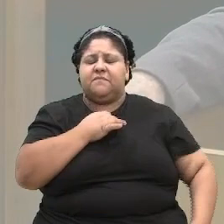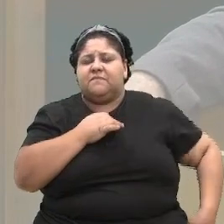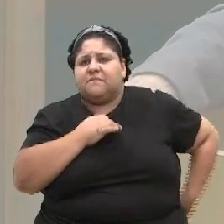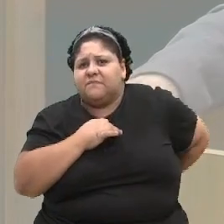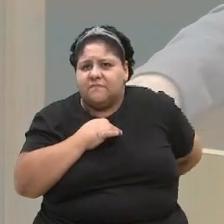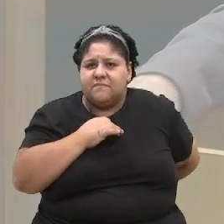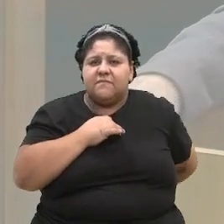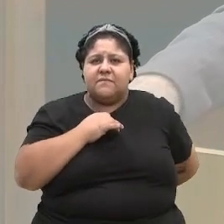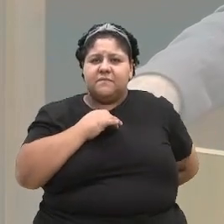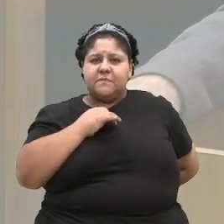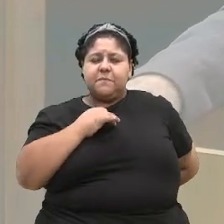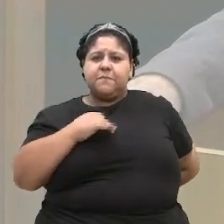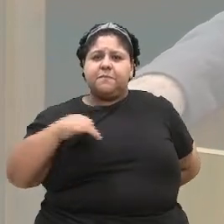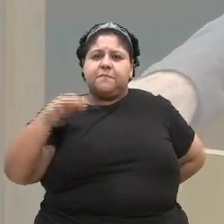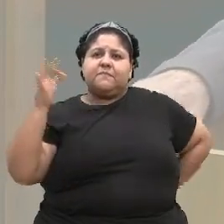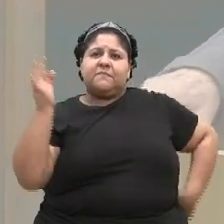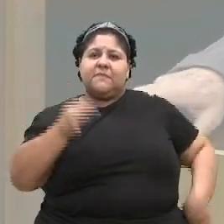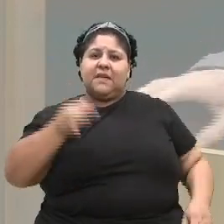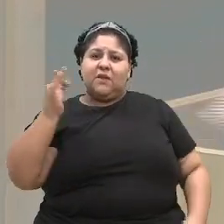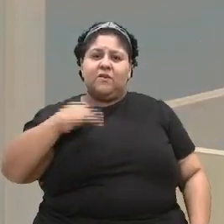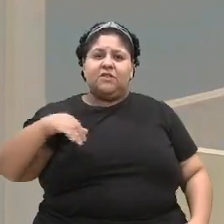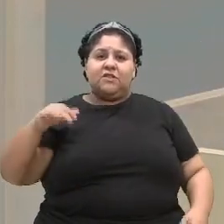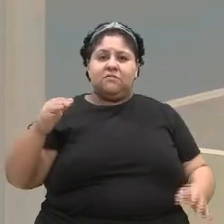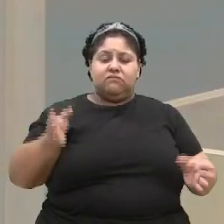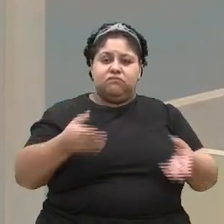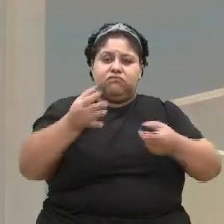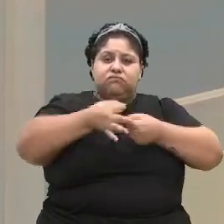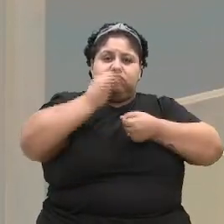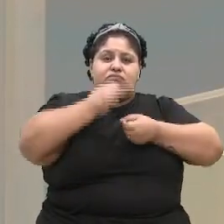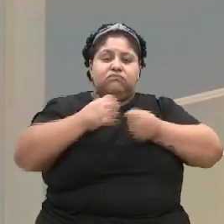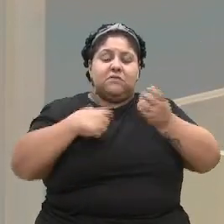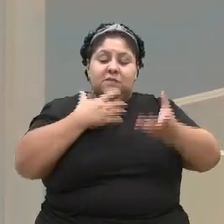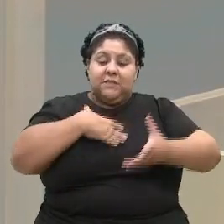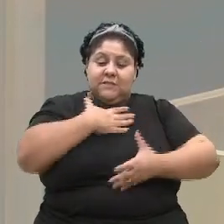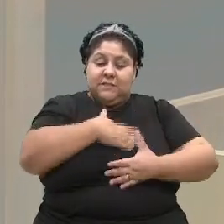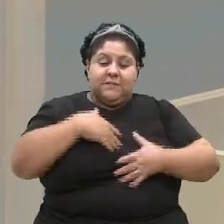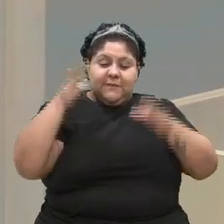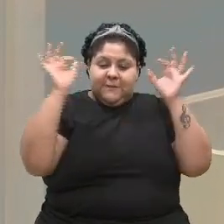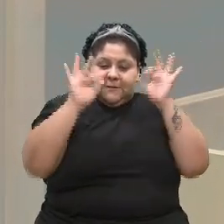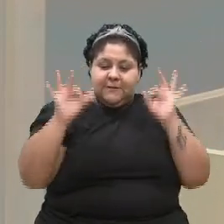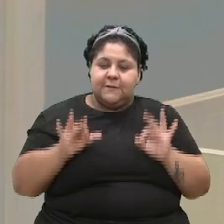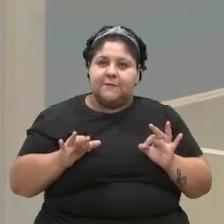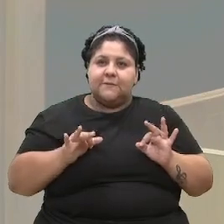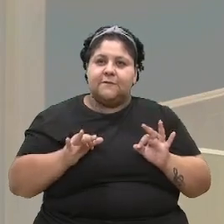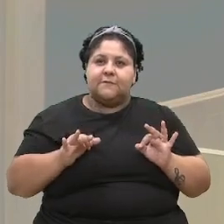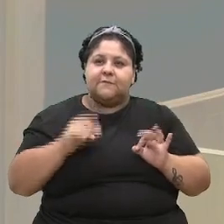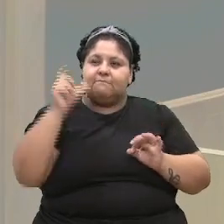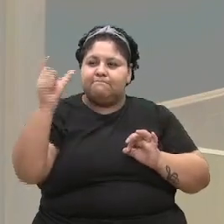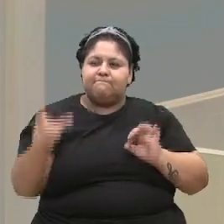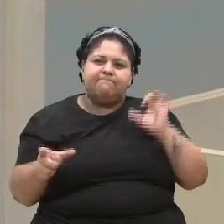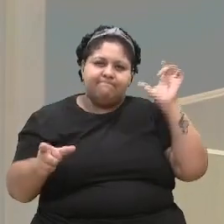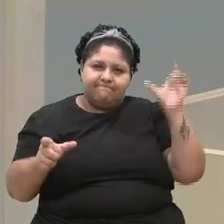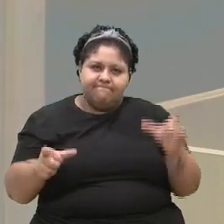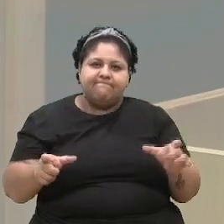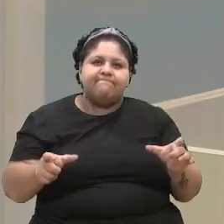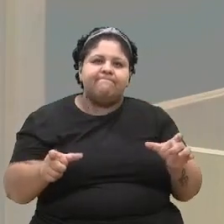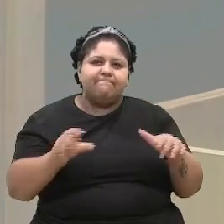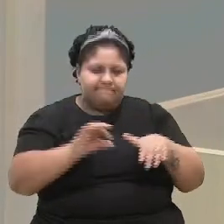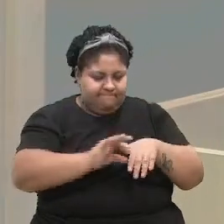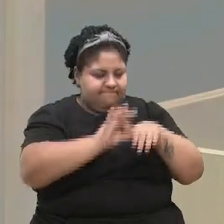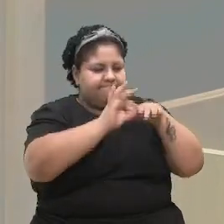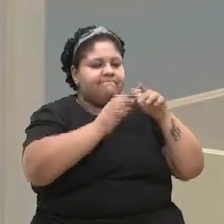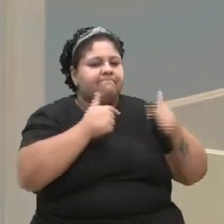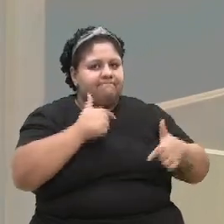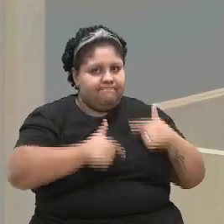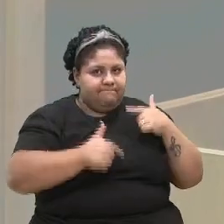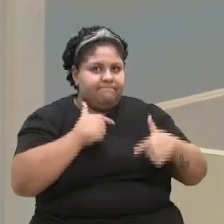elogiando a festa da uva. E então essa sensação de alegria, as pessoas que lideraram, que